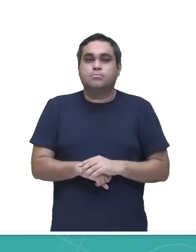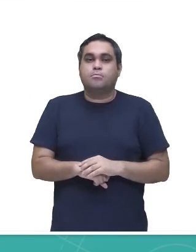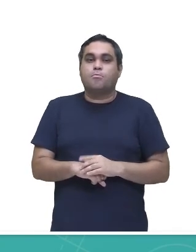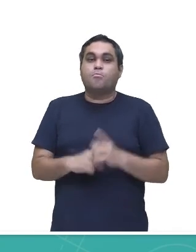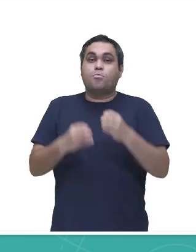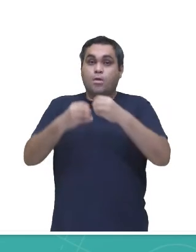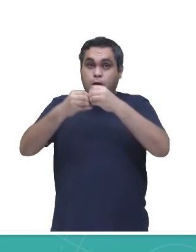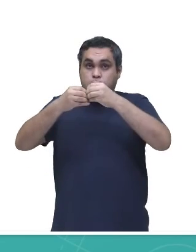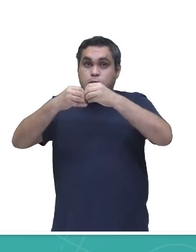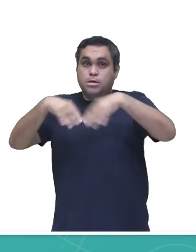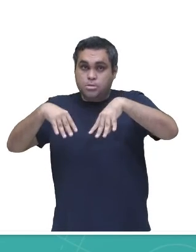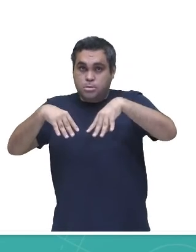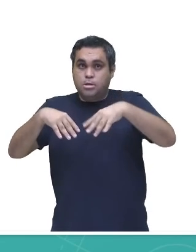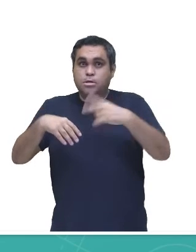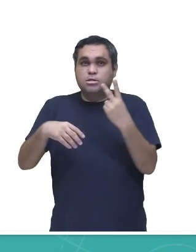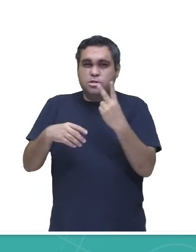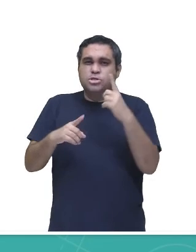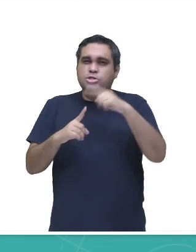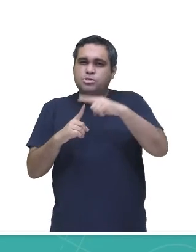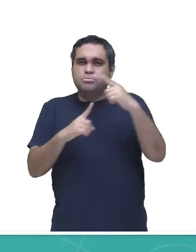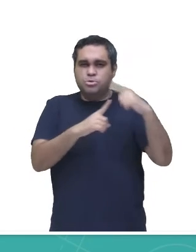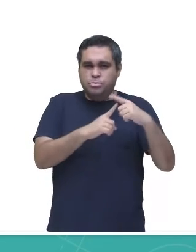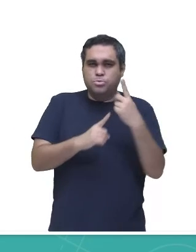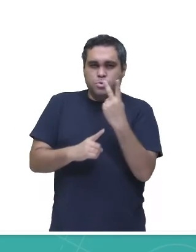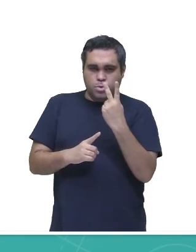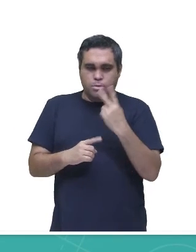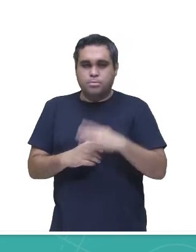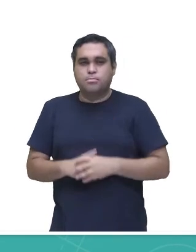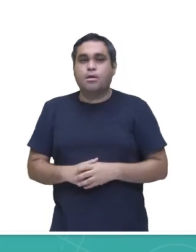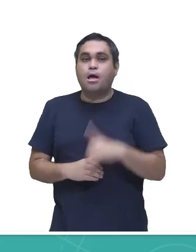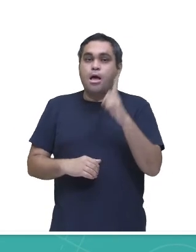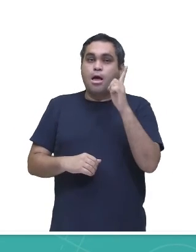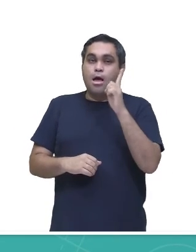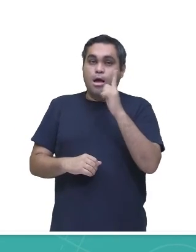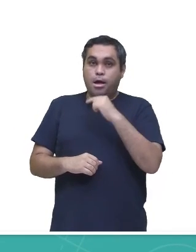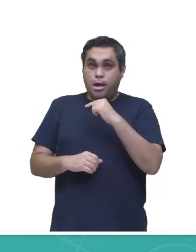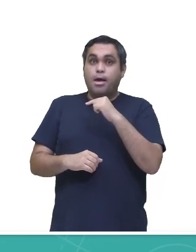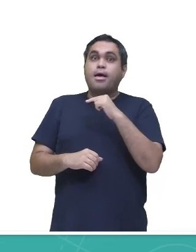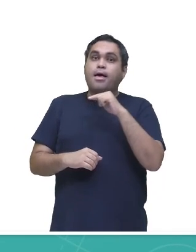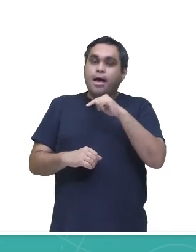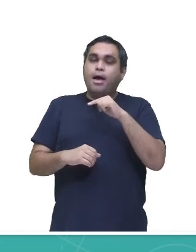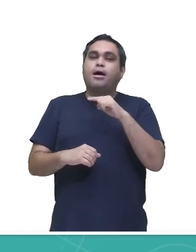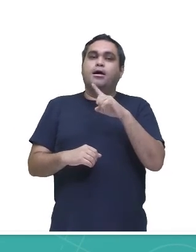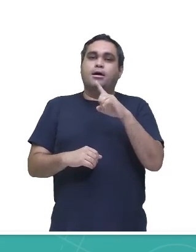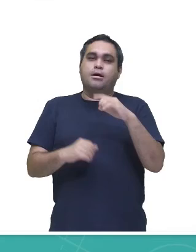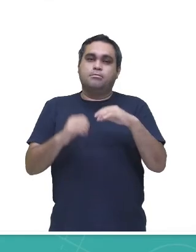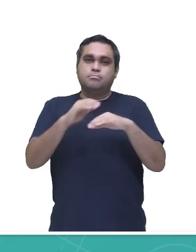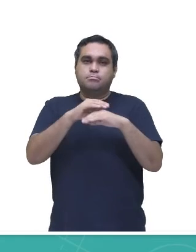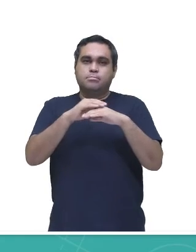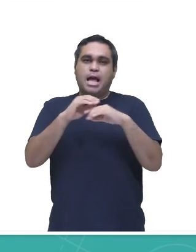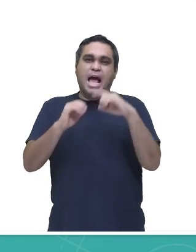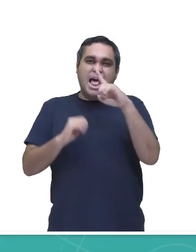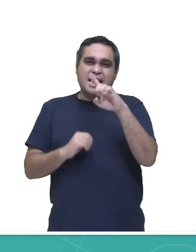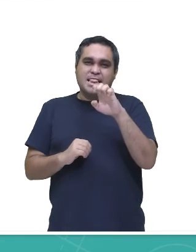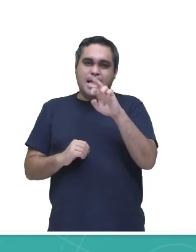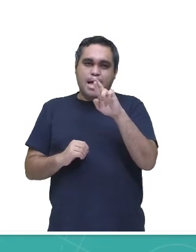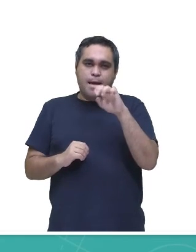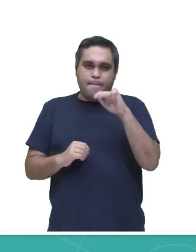Nessa parte aí, nós temos a derme, certo? Então, só para a gente identificar, olha